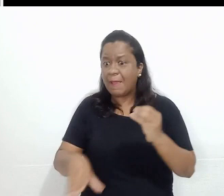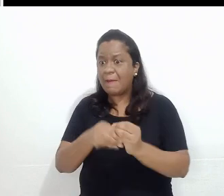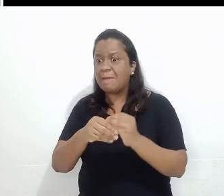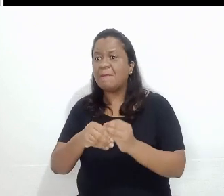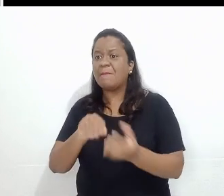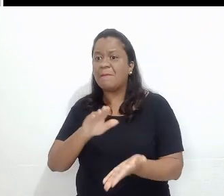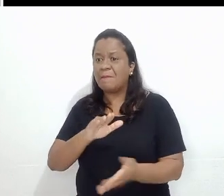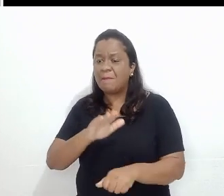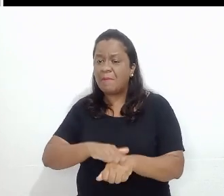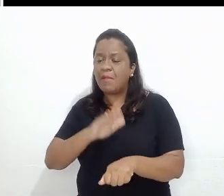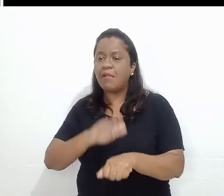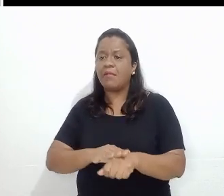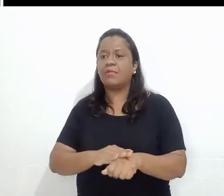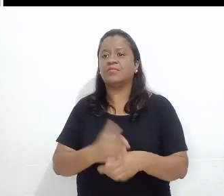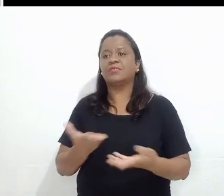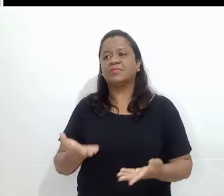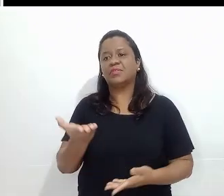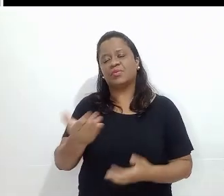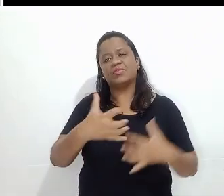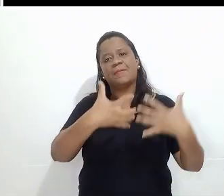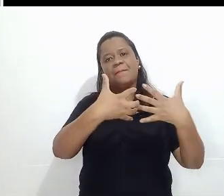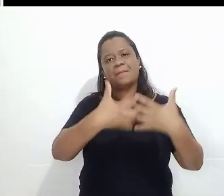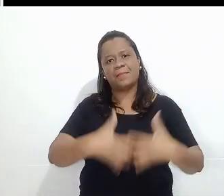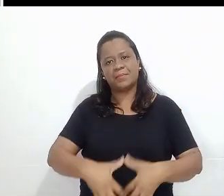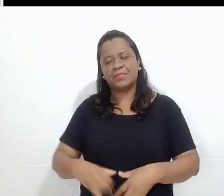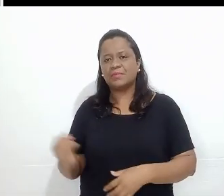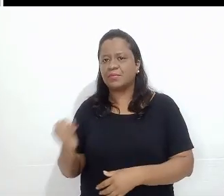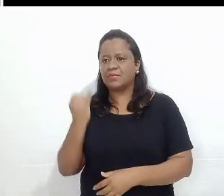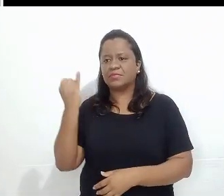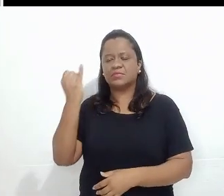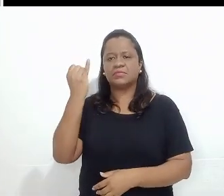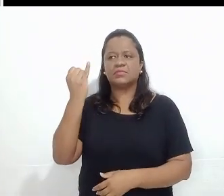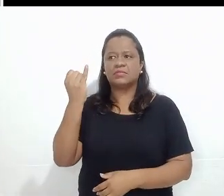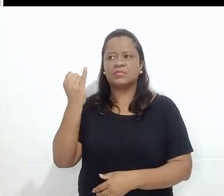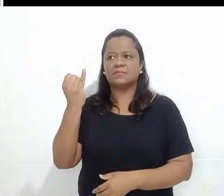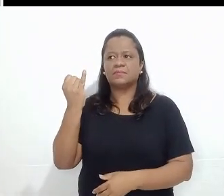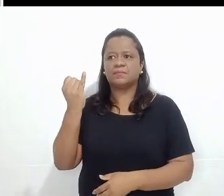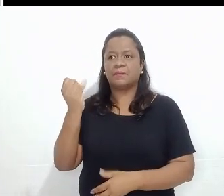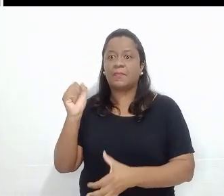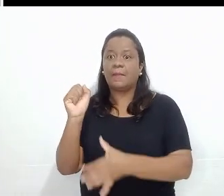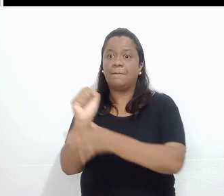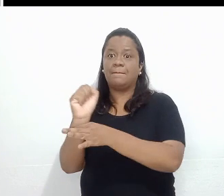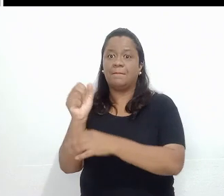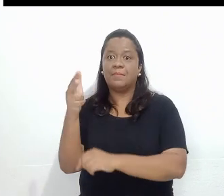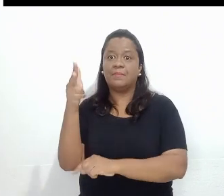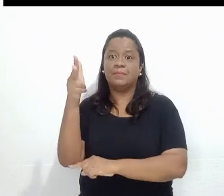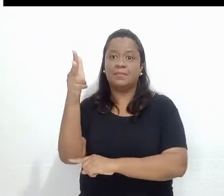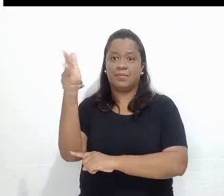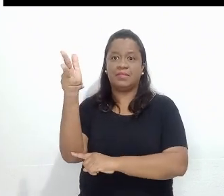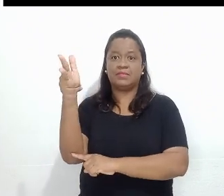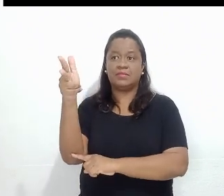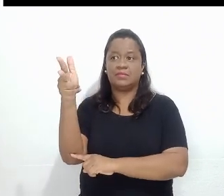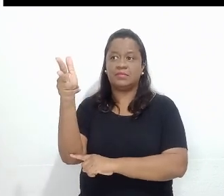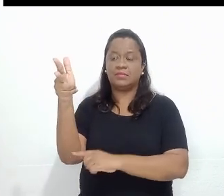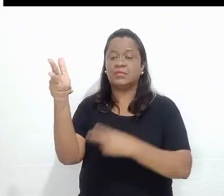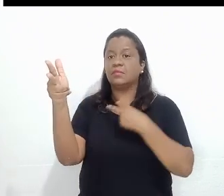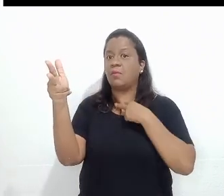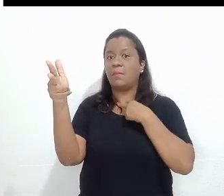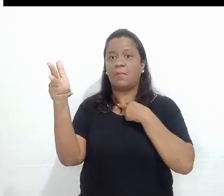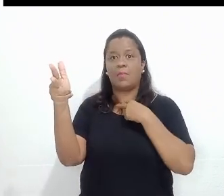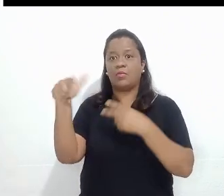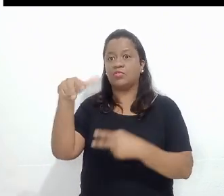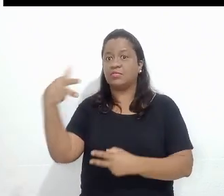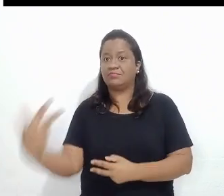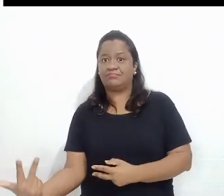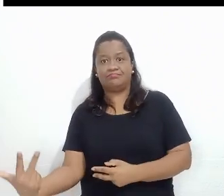está vendo que a função é importantíssima, porque a câmera vai presa, então não pode cair, tá? Não pode cair